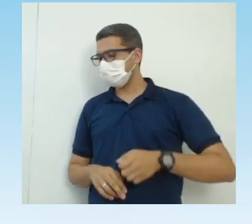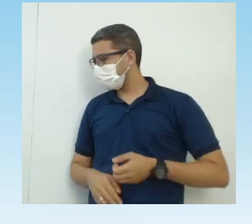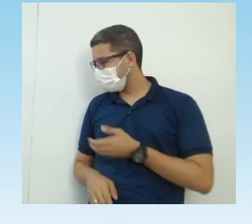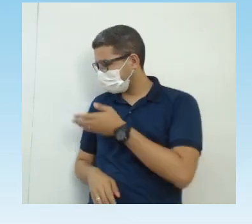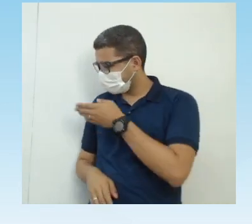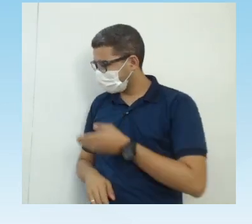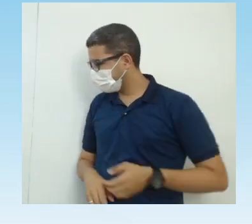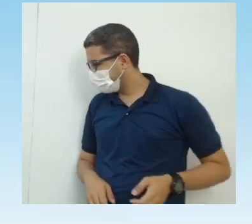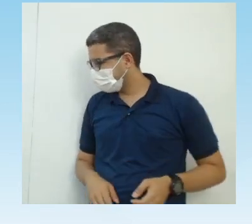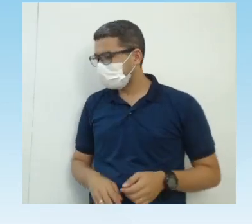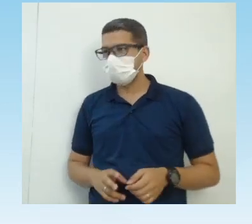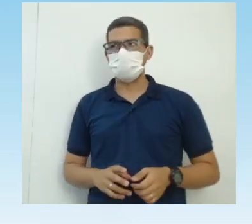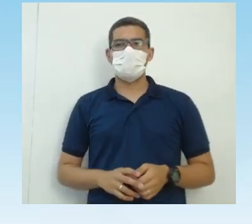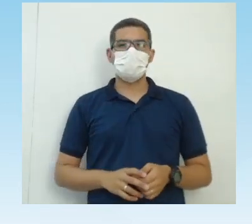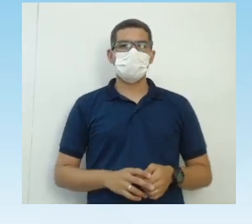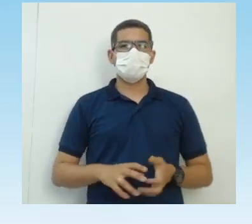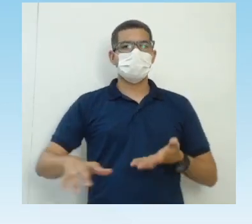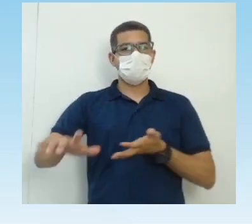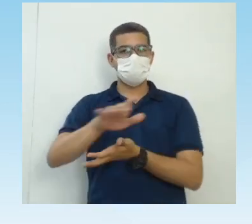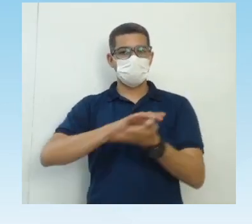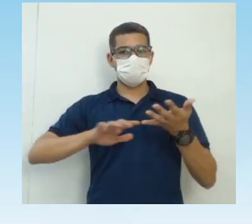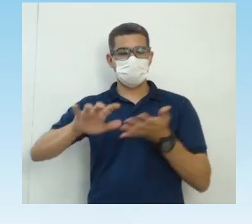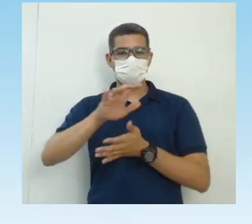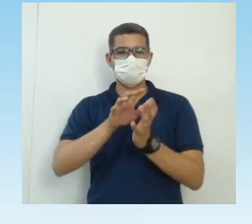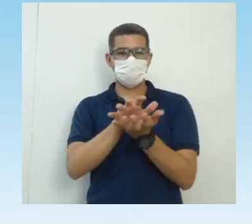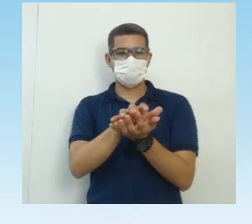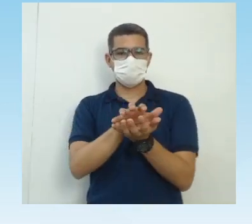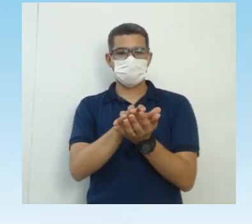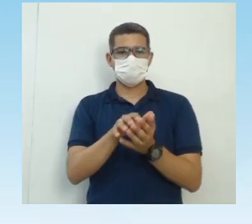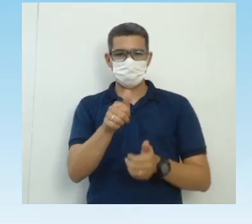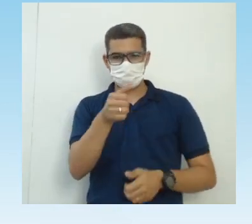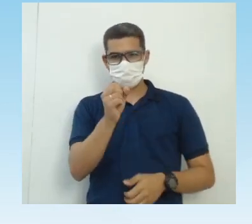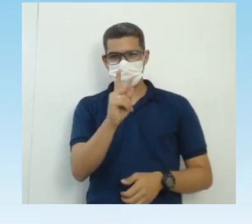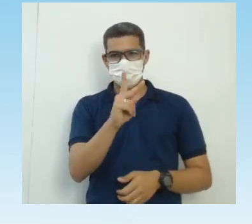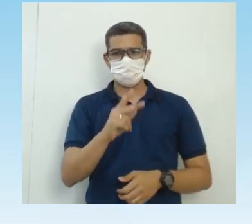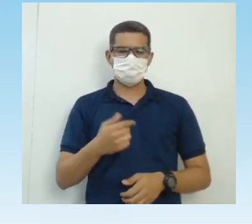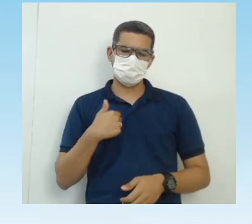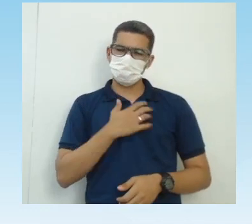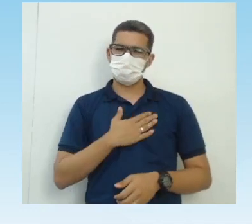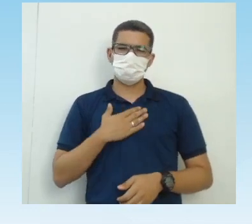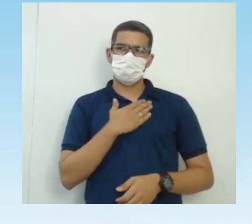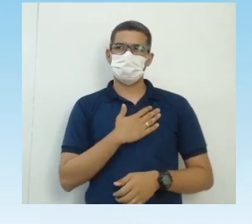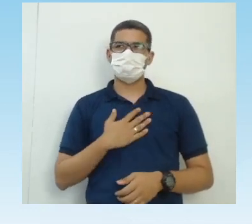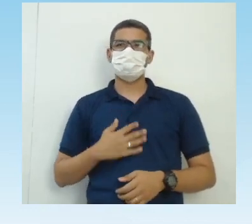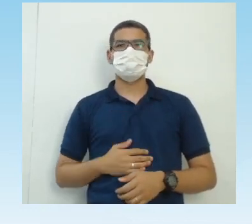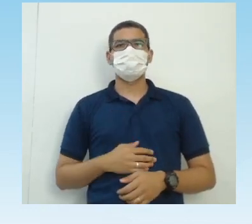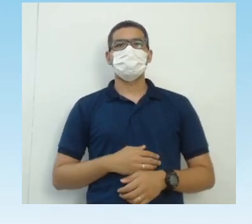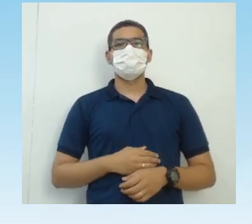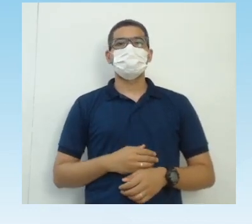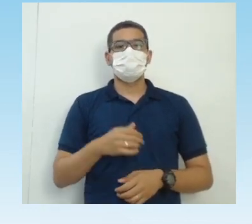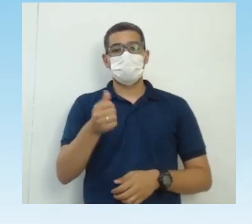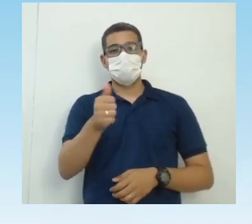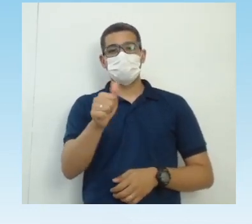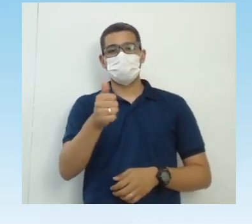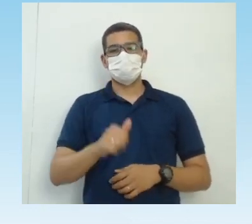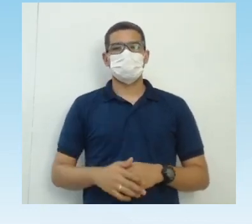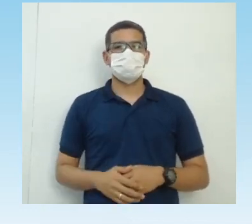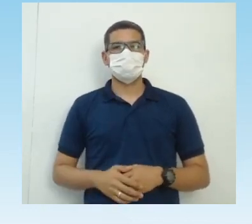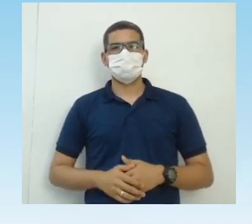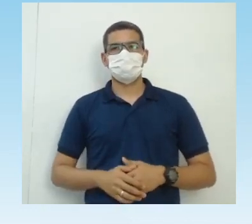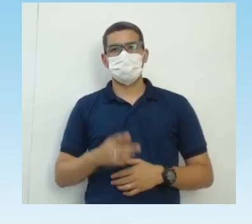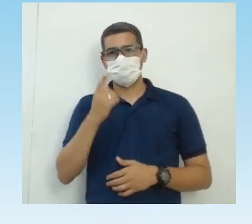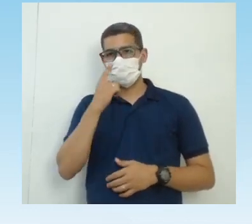E, é nosso gabarito, Revolução Pernambucana. Fechado? Show de bola, adorei essa questão. 11ª, ela vai dizer assim, ó,